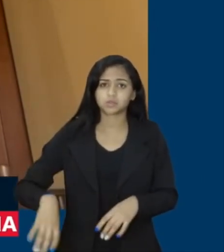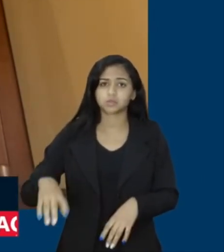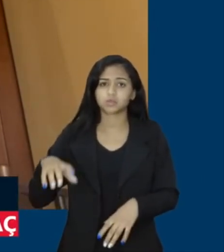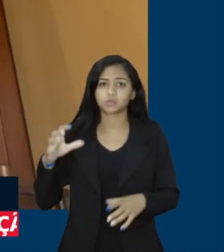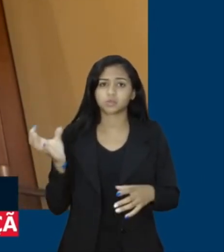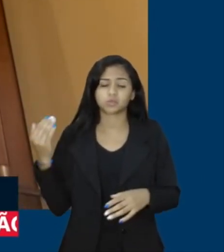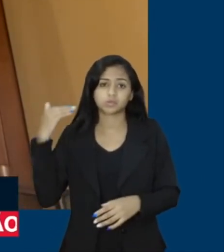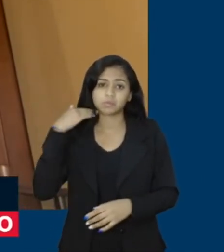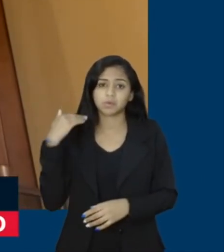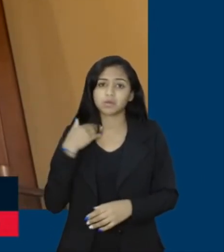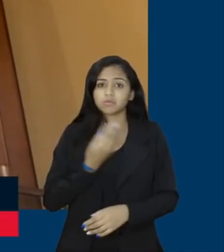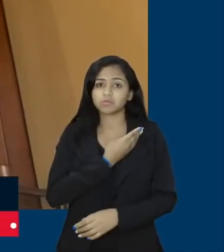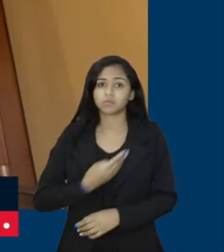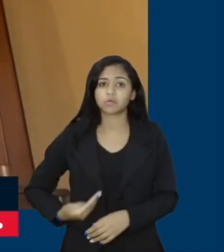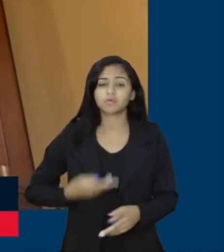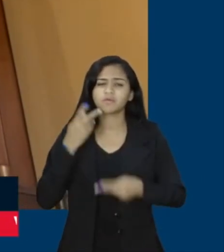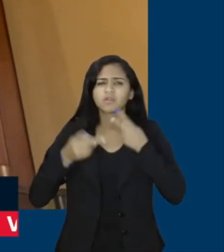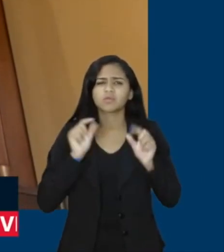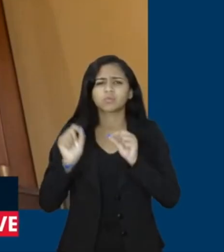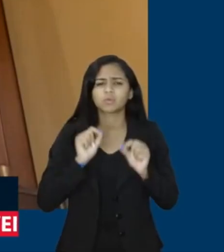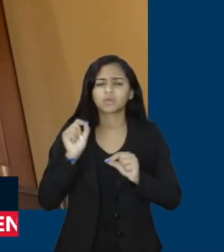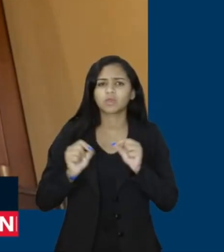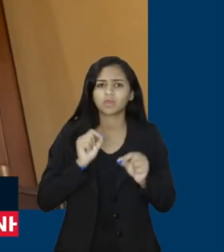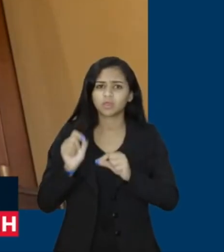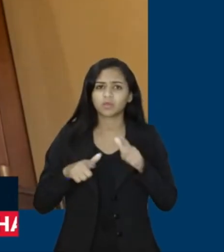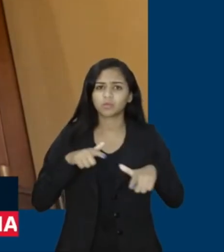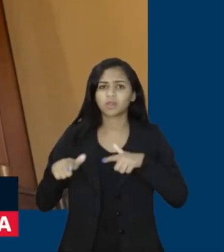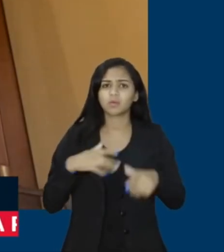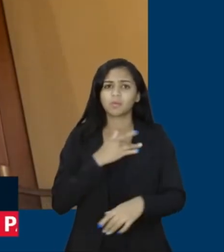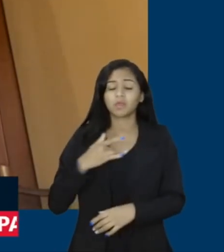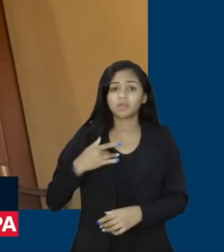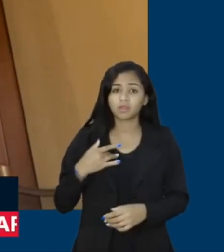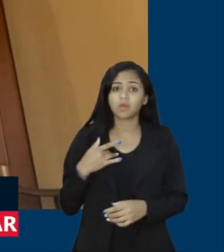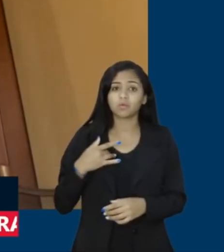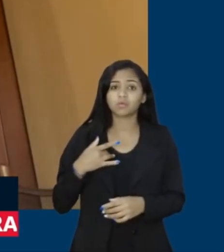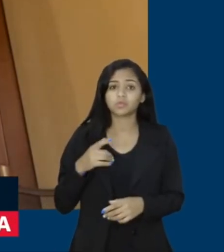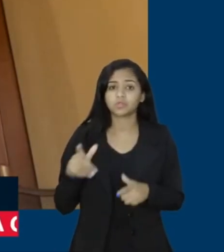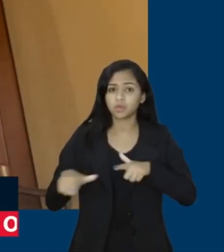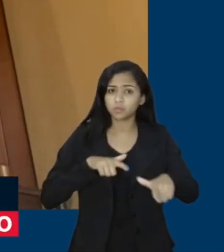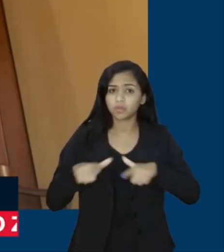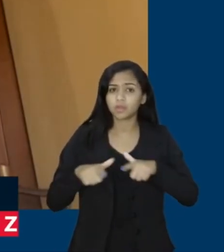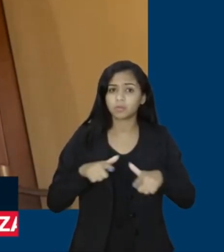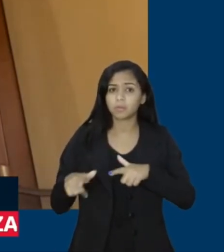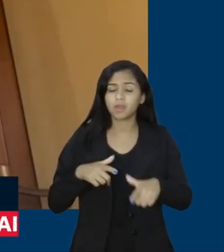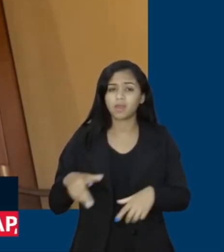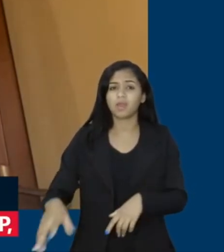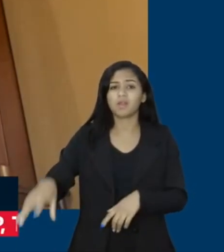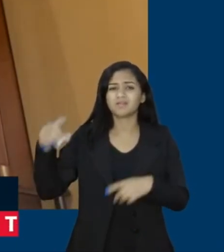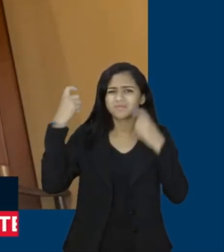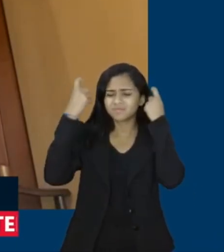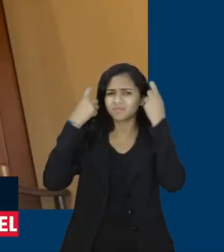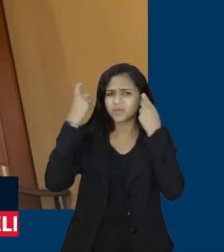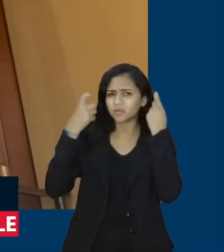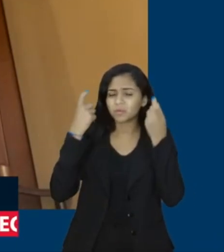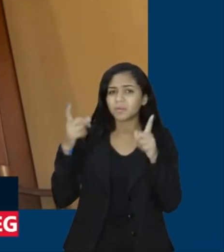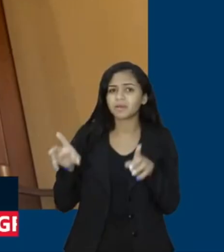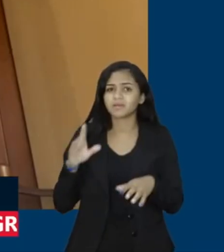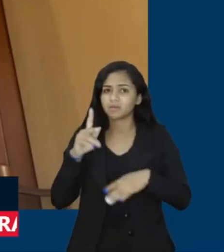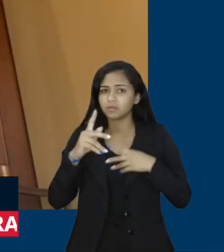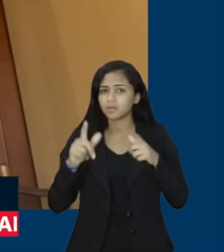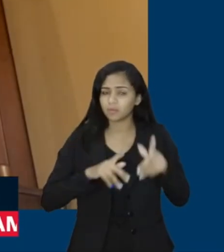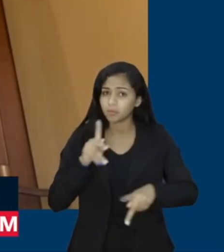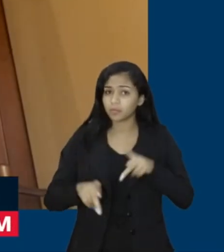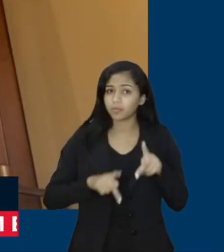Nós estamos falando de ações, por exemplo, na área da saúde, que é uma área que eu sei que preocupa muito a